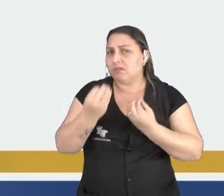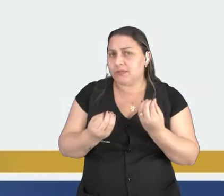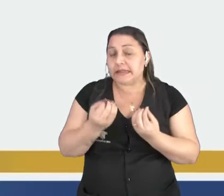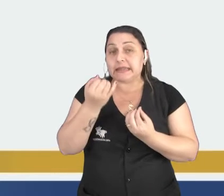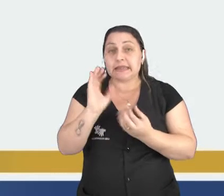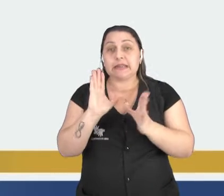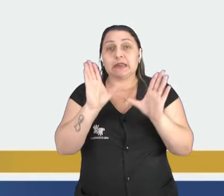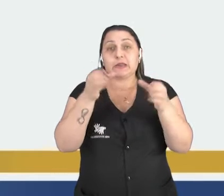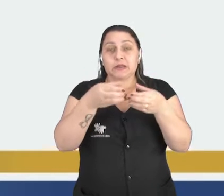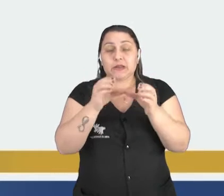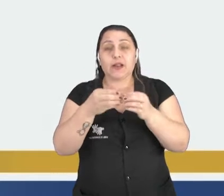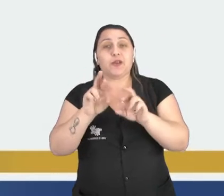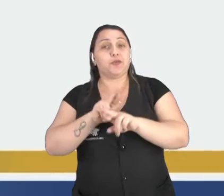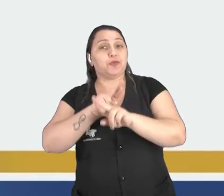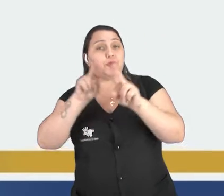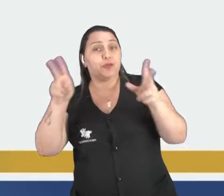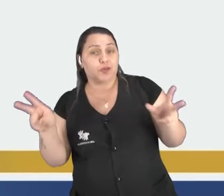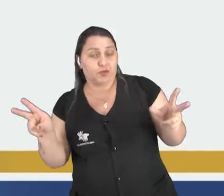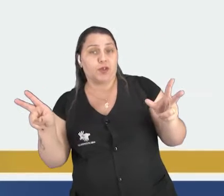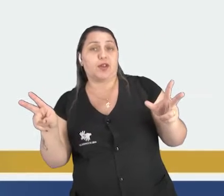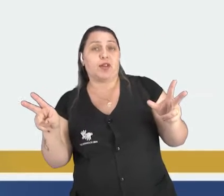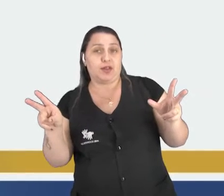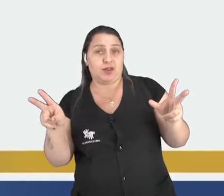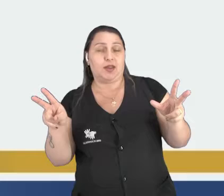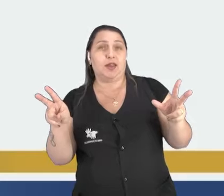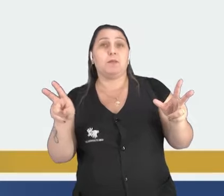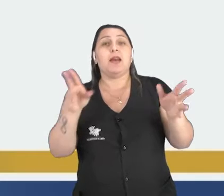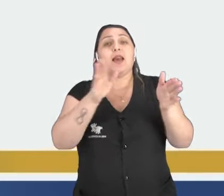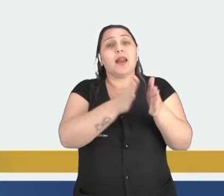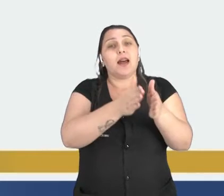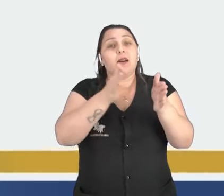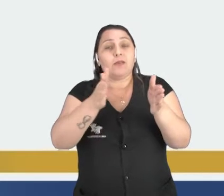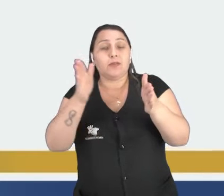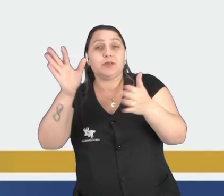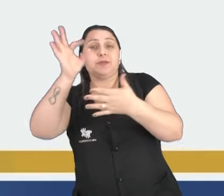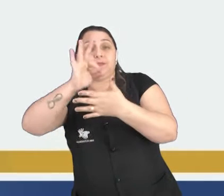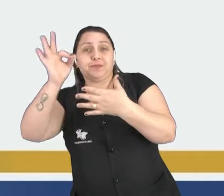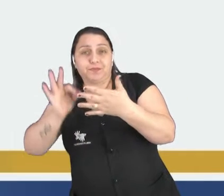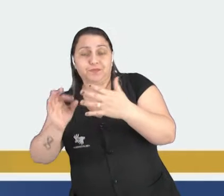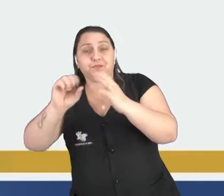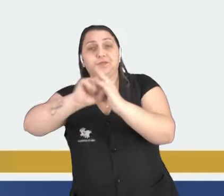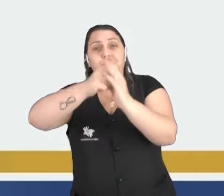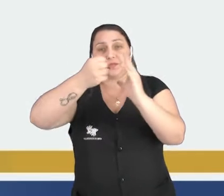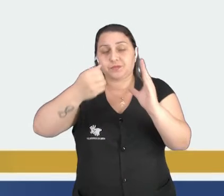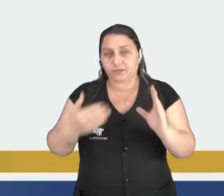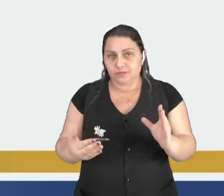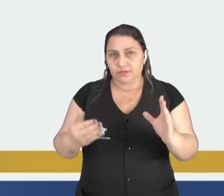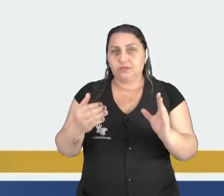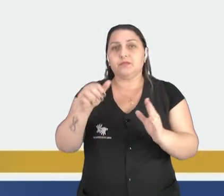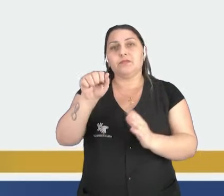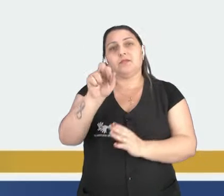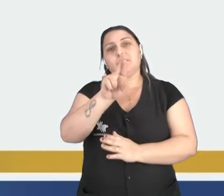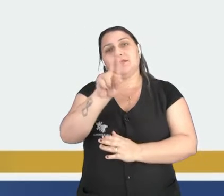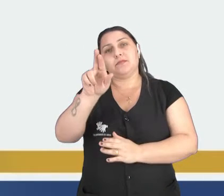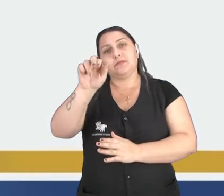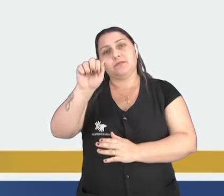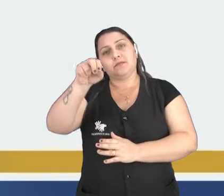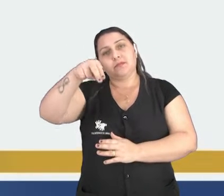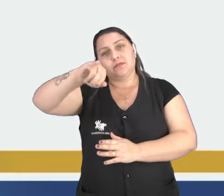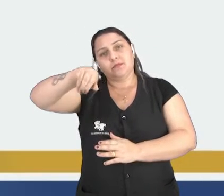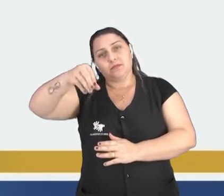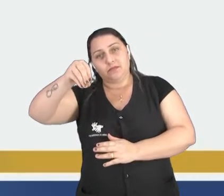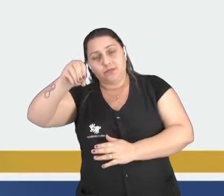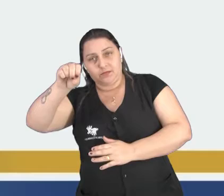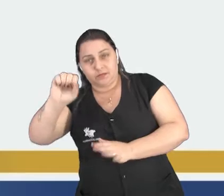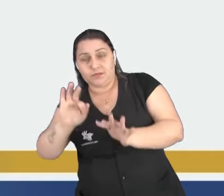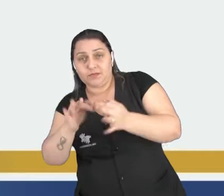Se os agrupamentos forem diferentes entre si pela ordem de seus elementos, eu caracterizo isso aqui como arranjo simples. Traduzindo,